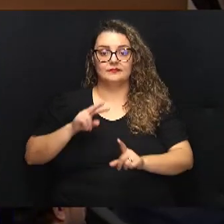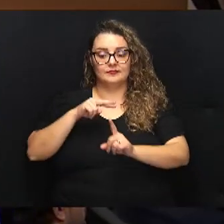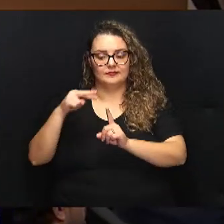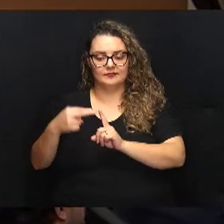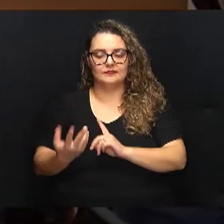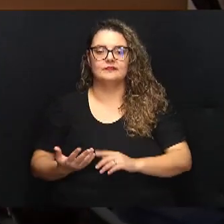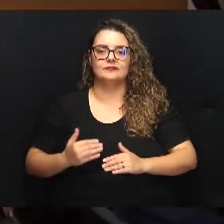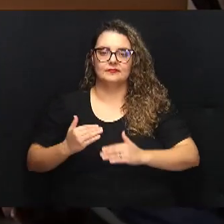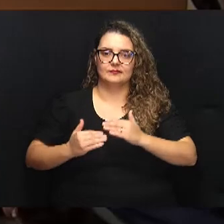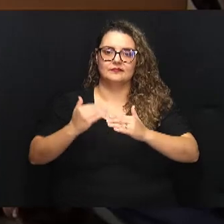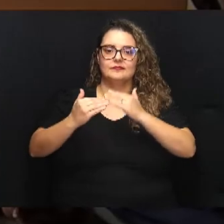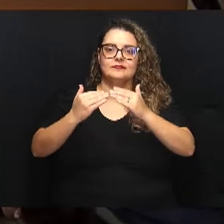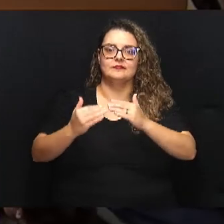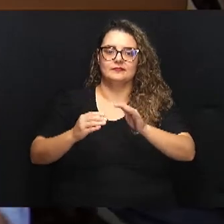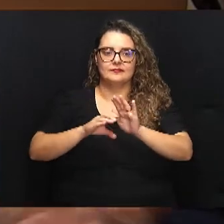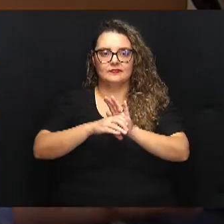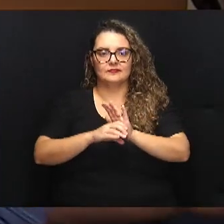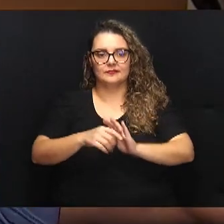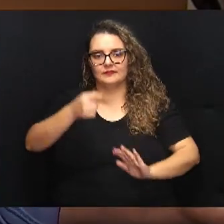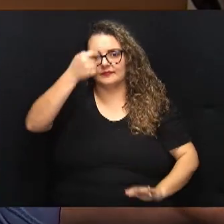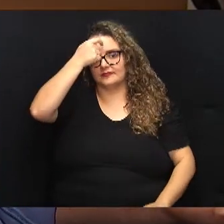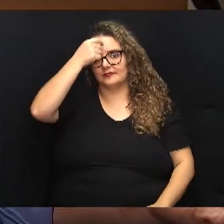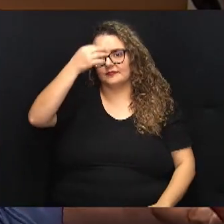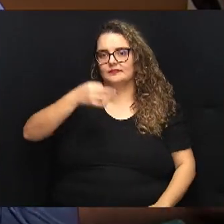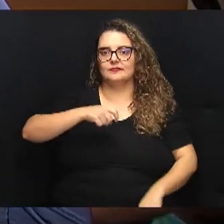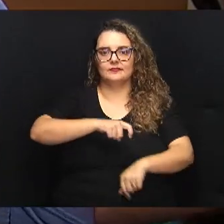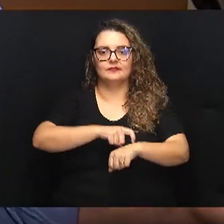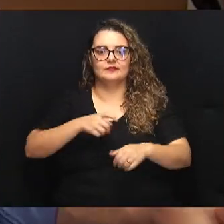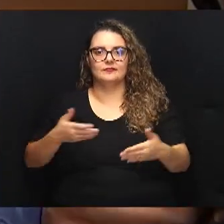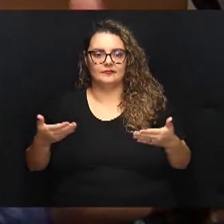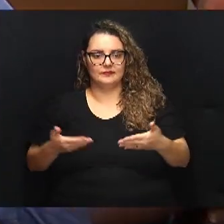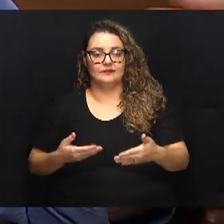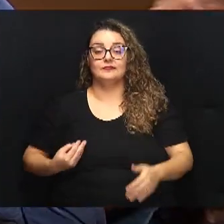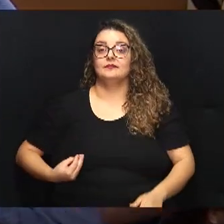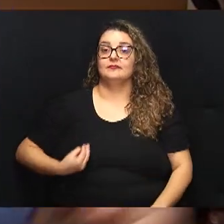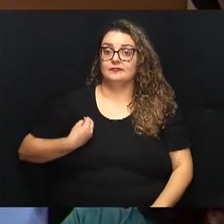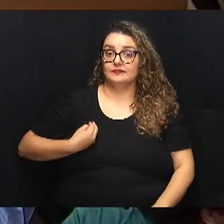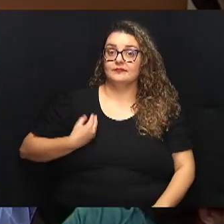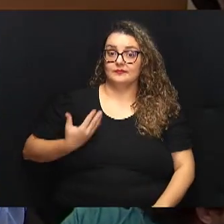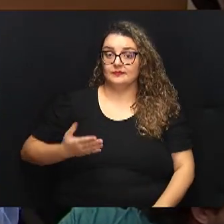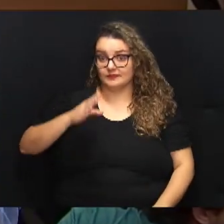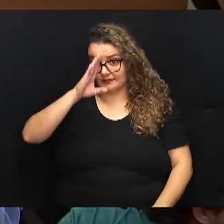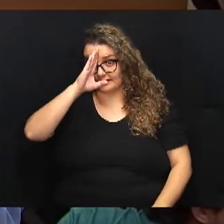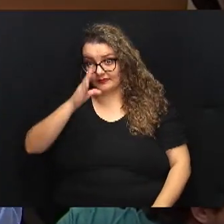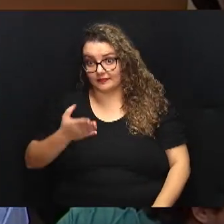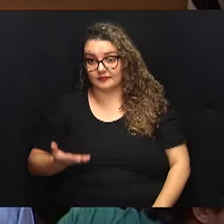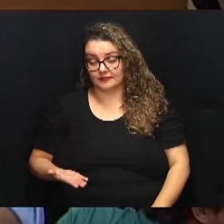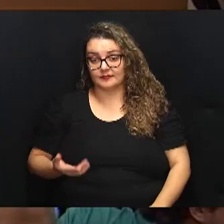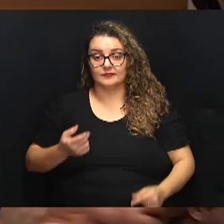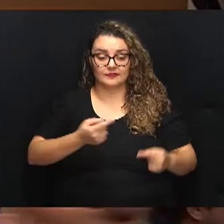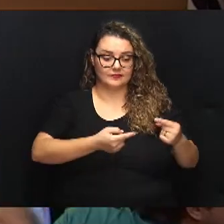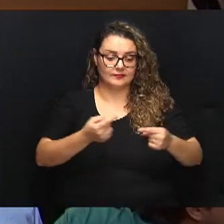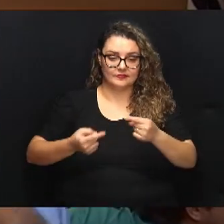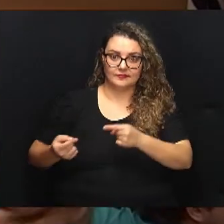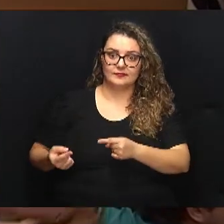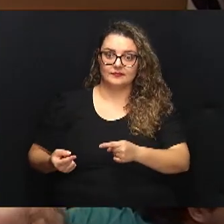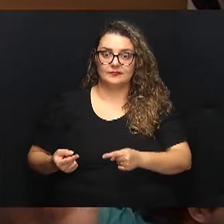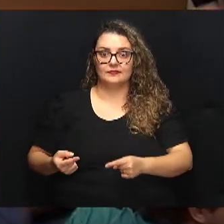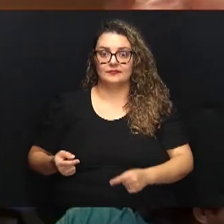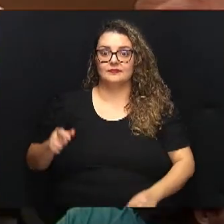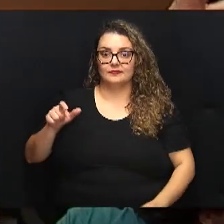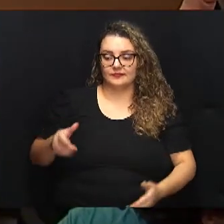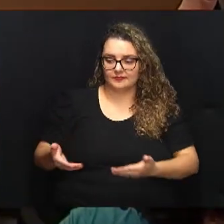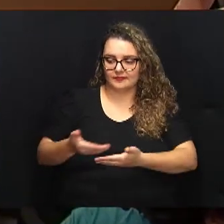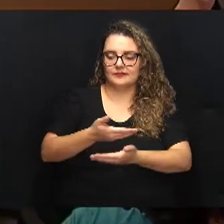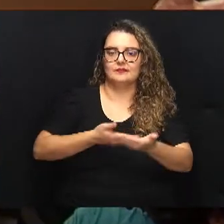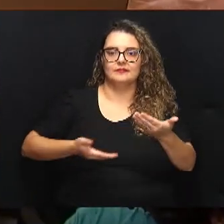de desenvolvimento do conceito de cidadania, o momento atual em que vivemos, os principais discussões, a pessoa vai interagir,